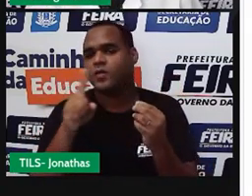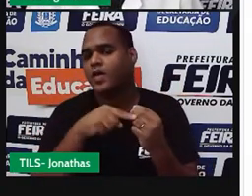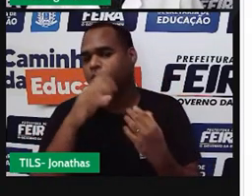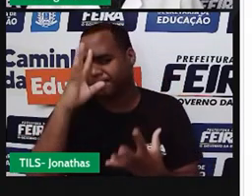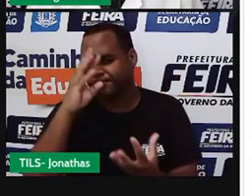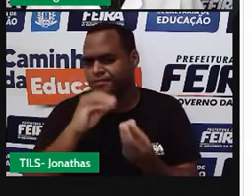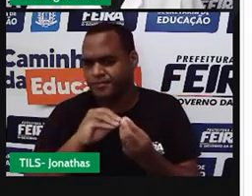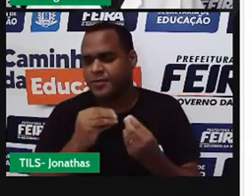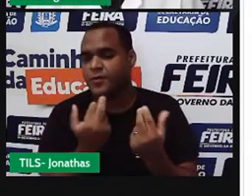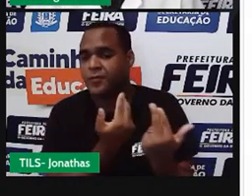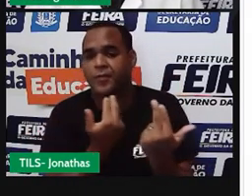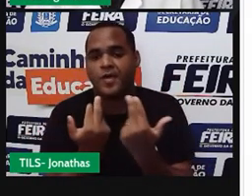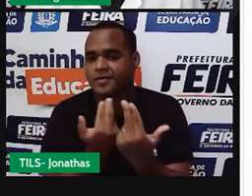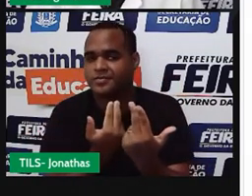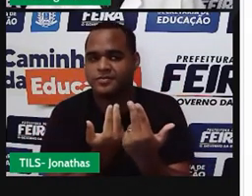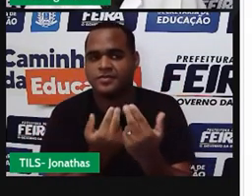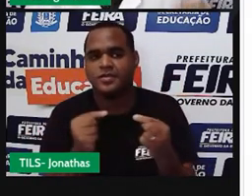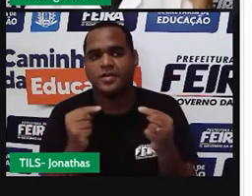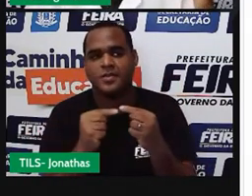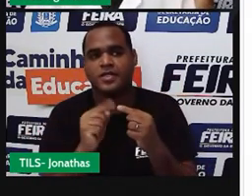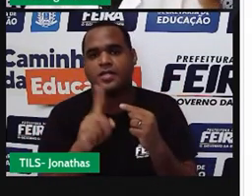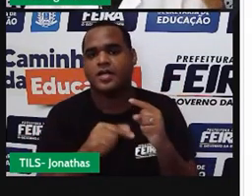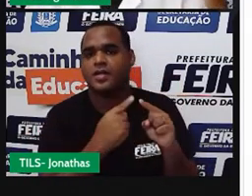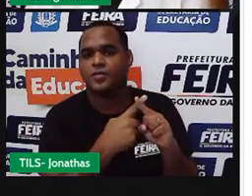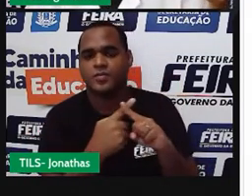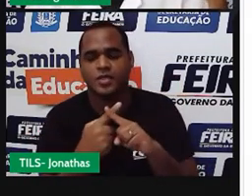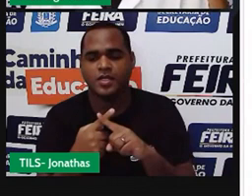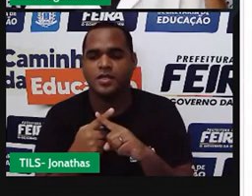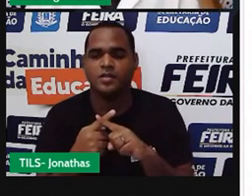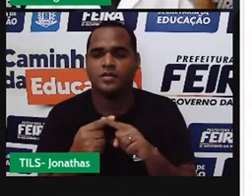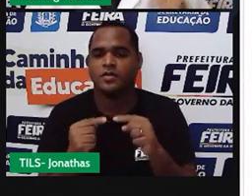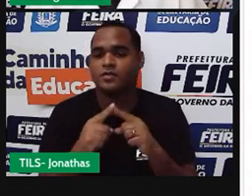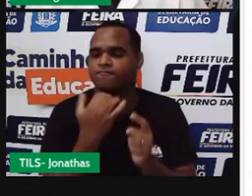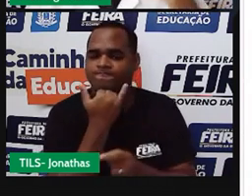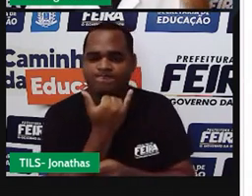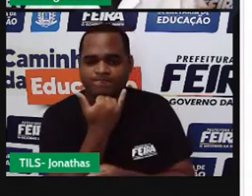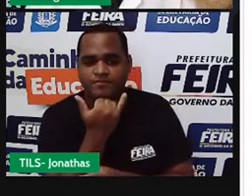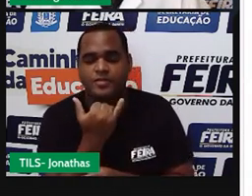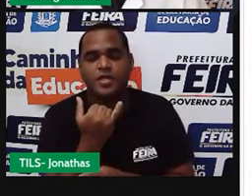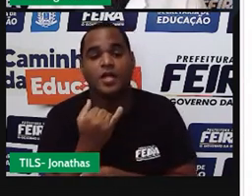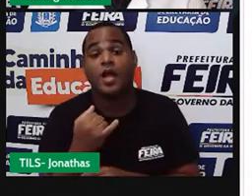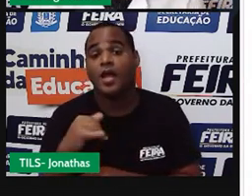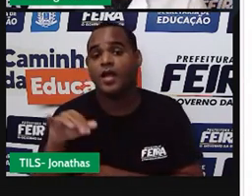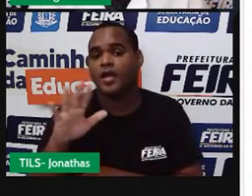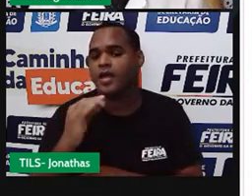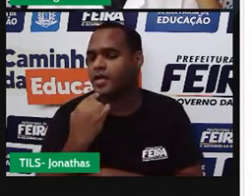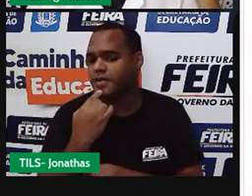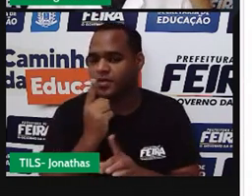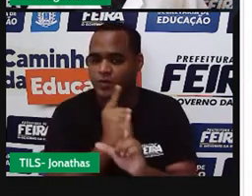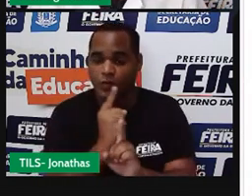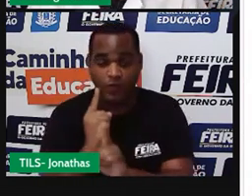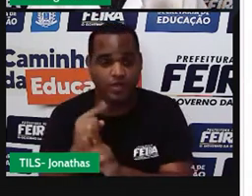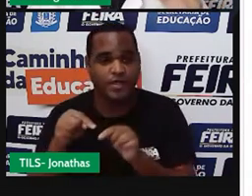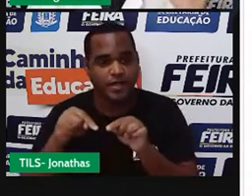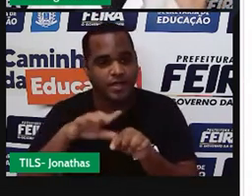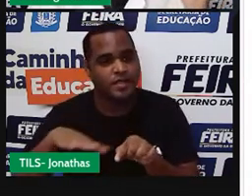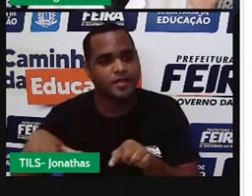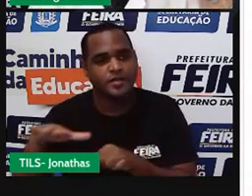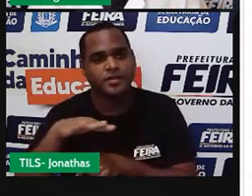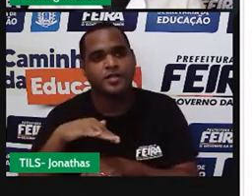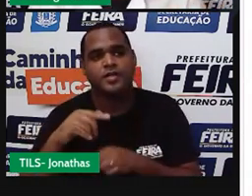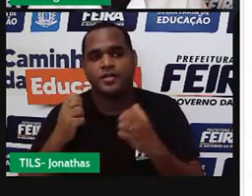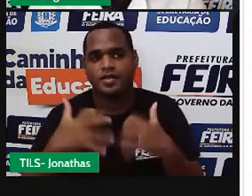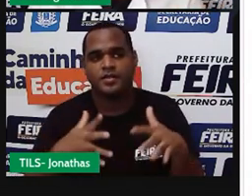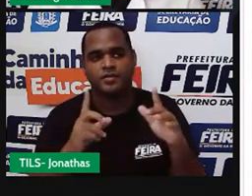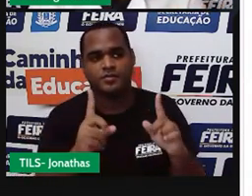mesma coisa para multiplicar a desculpa para encontrar a área de um retângulo multiplica